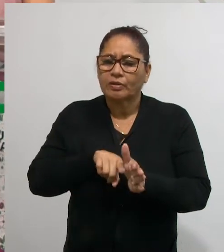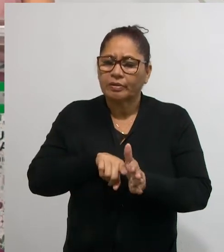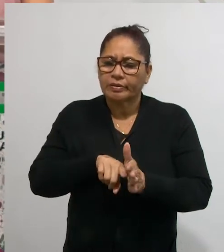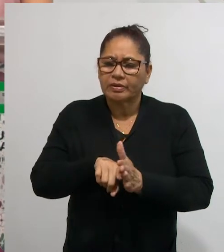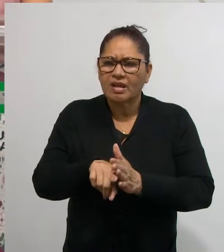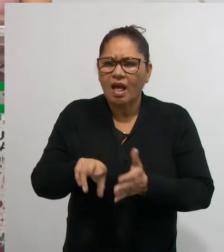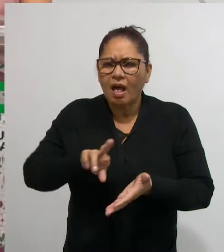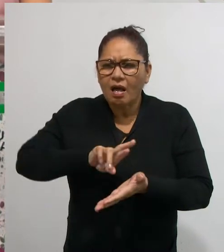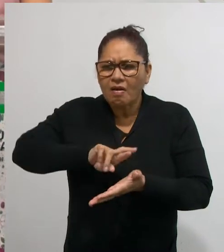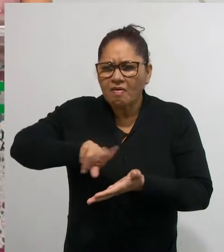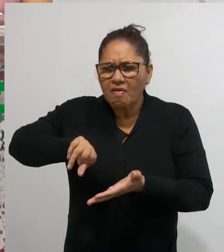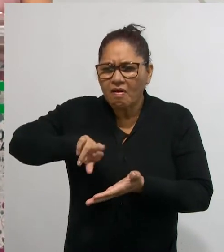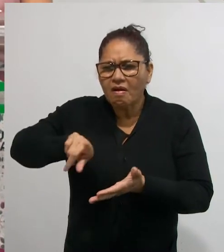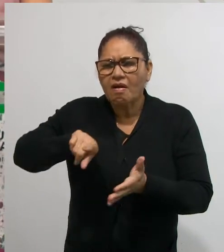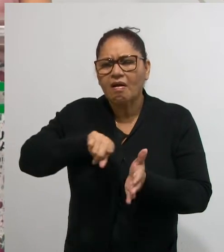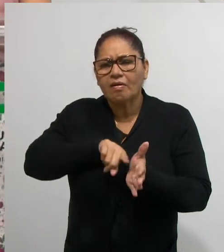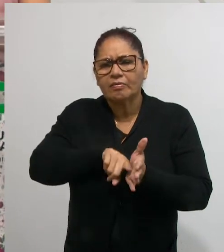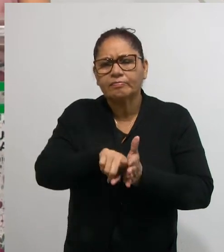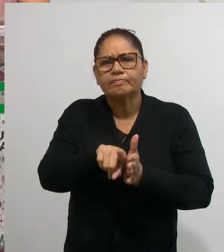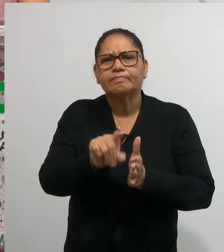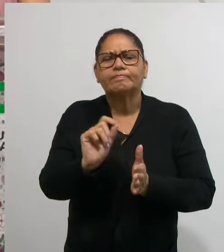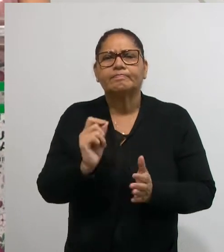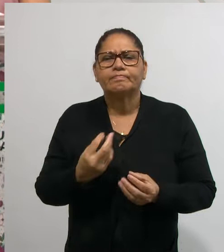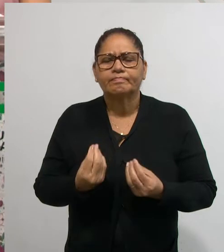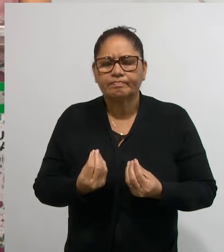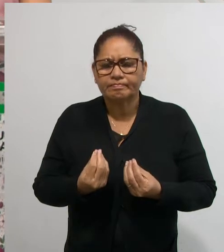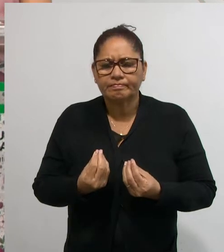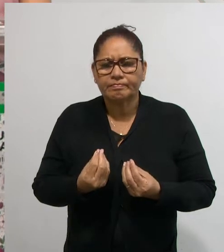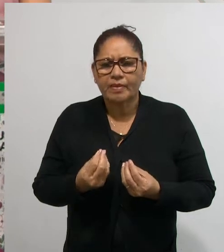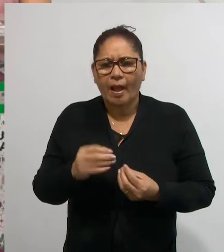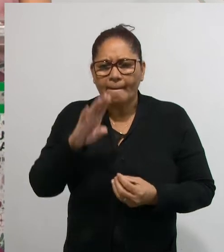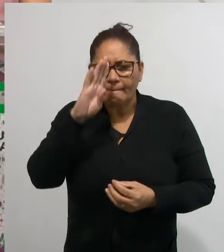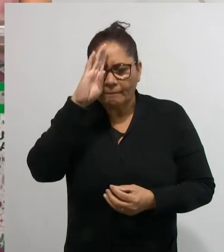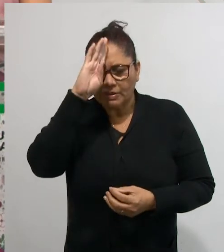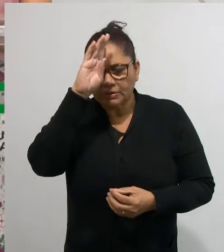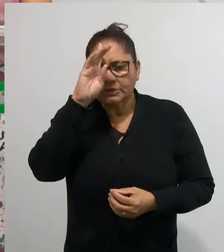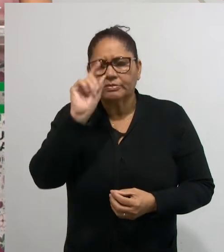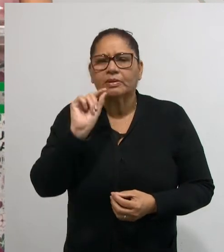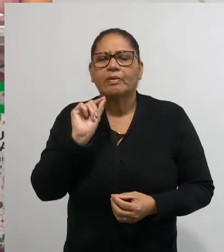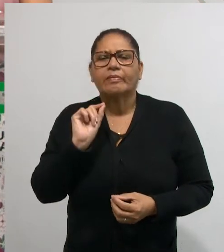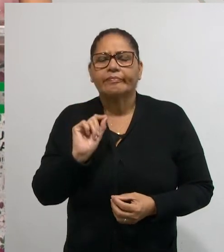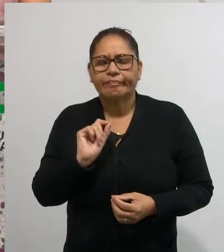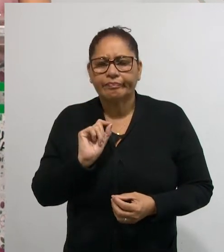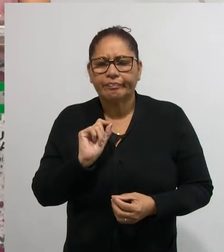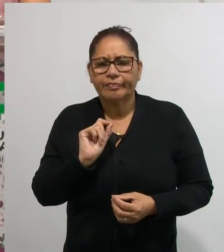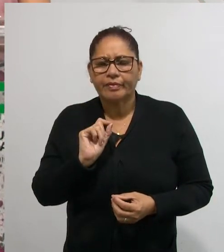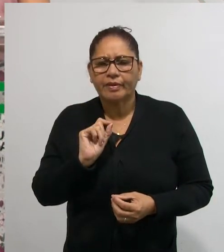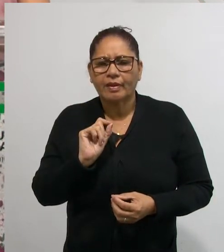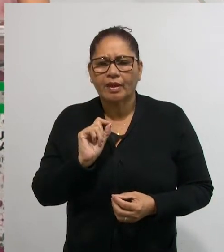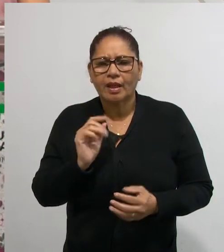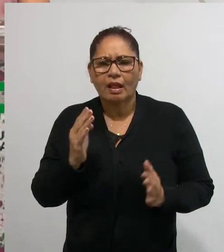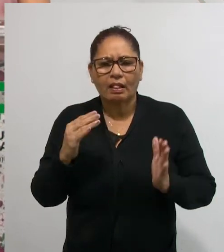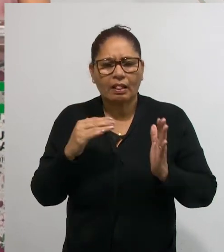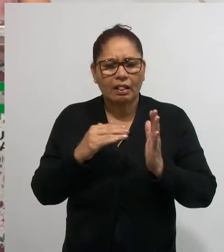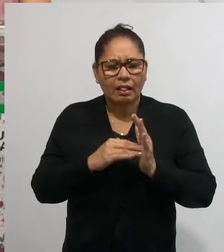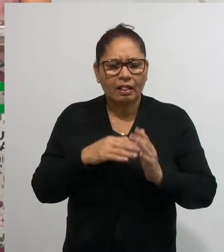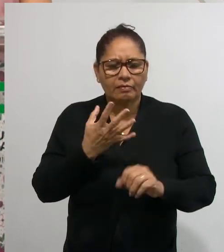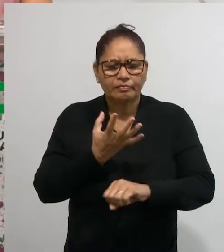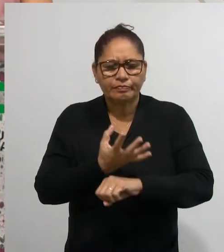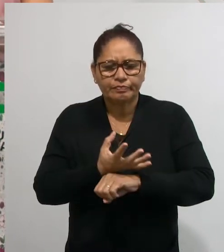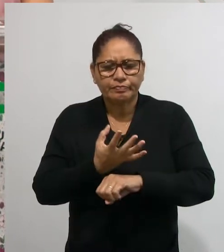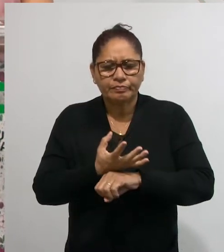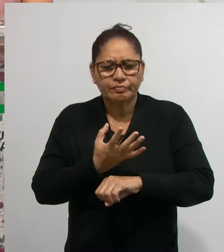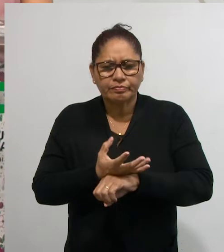lancei várias perguntas, mas a pergunta principal é que ao final dessa disciplina você consiga